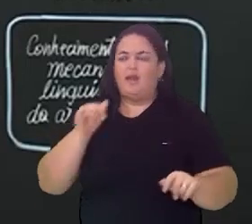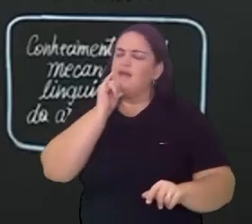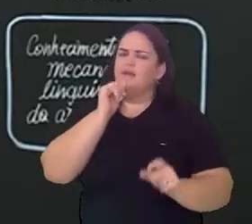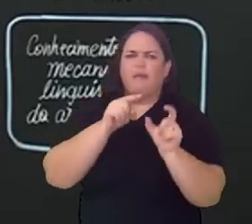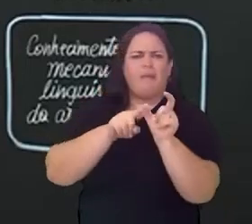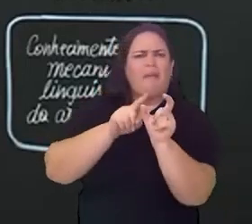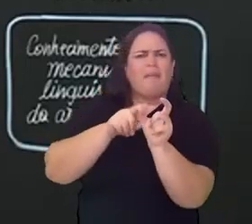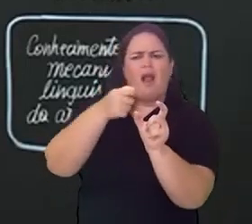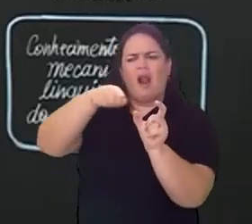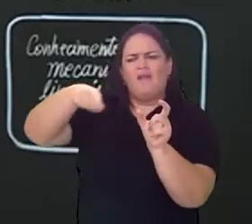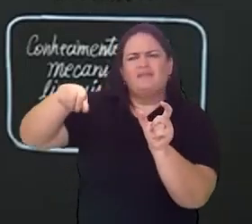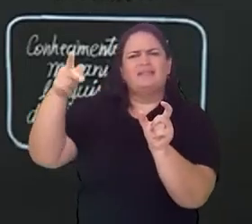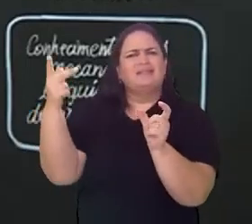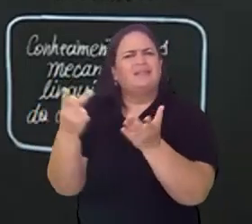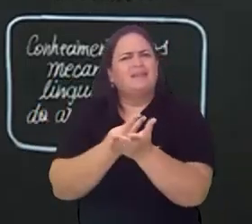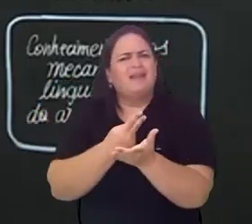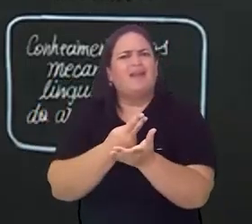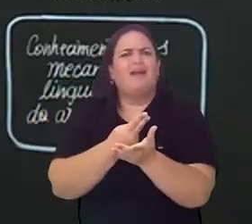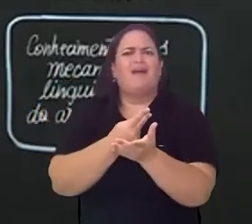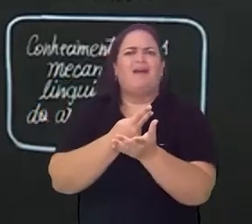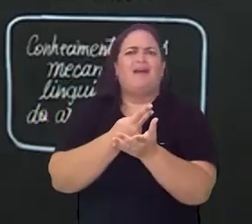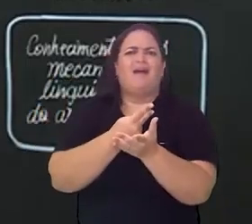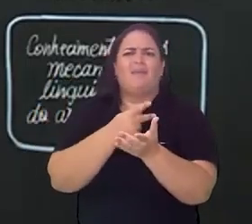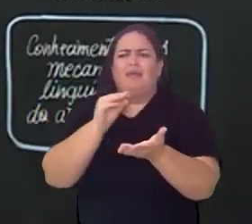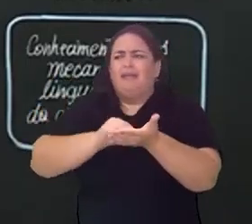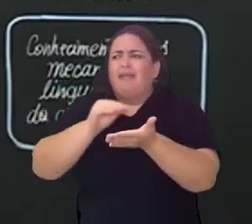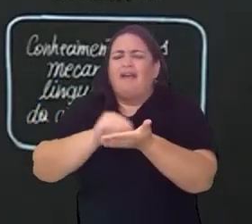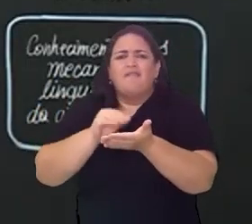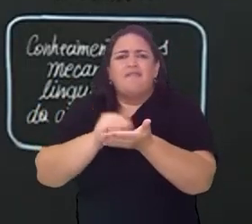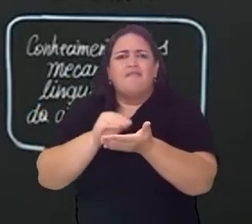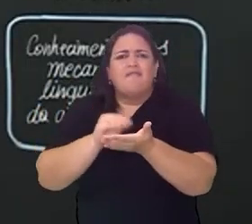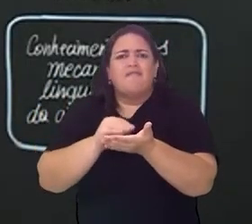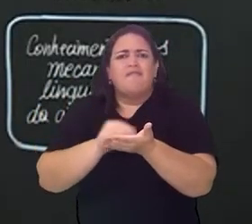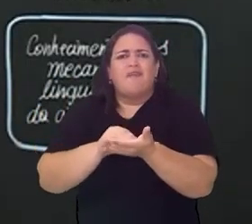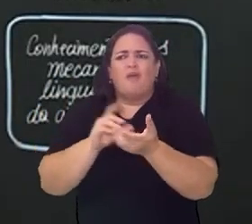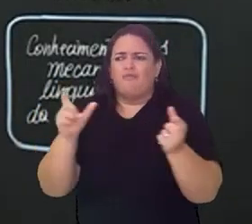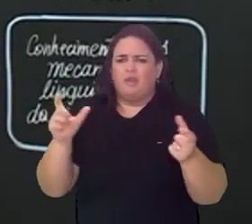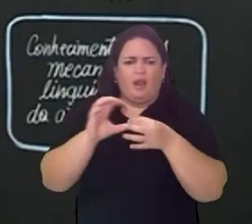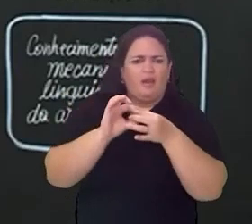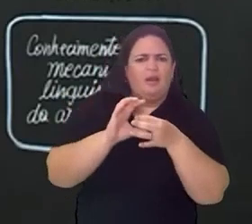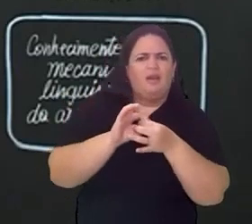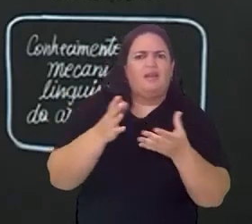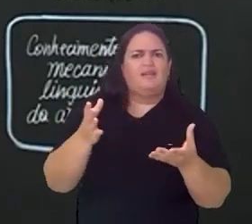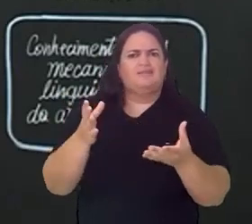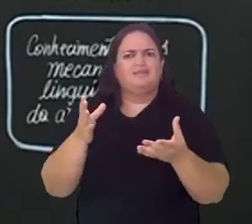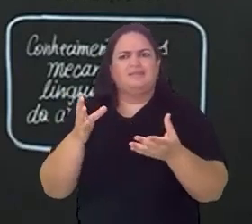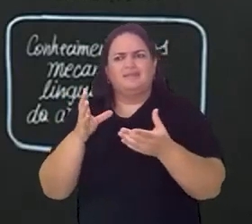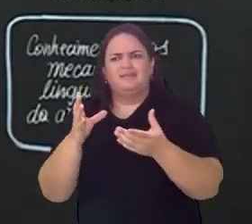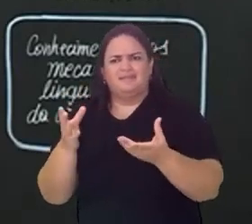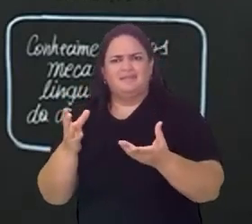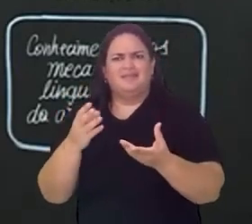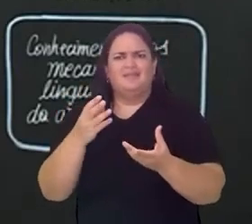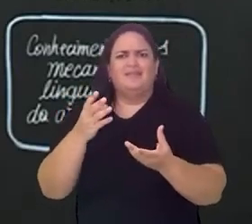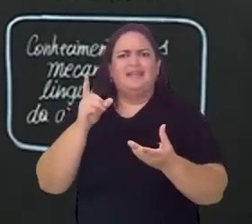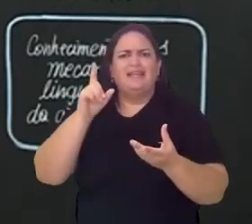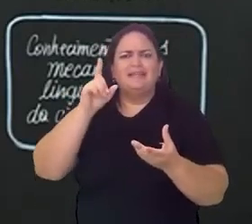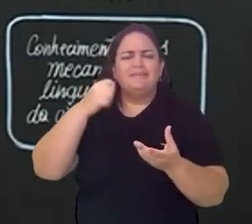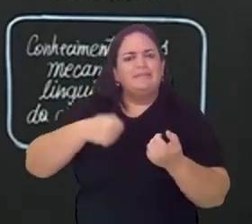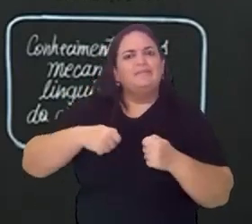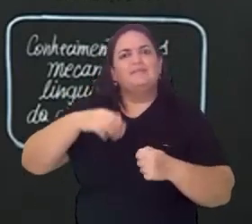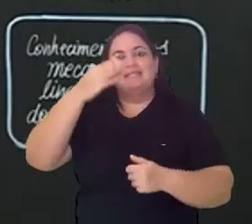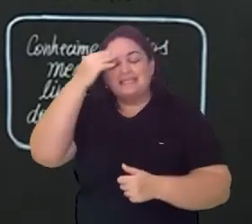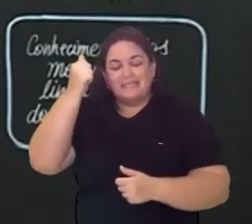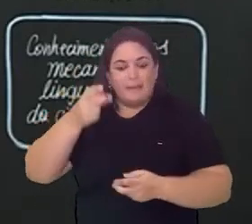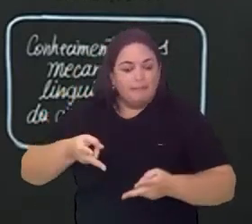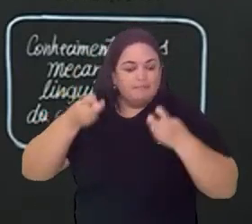forma errada, alguma função sintática está incompleta. Então, é todo um exercício de identificar por que a forma do seu